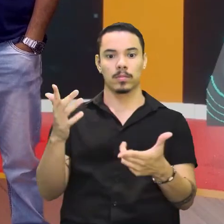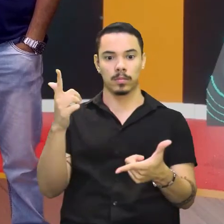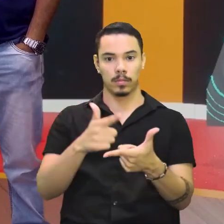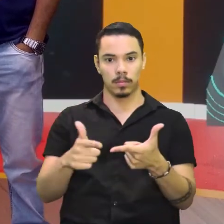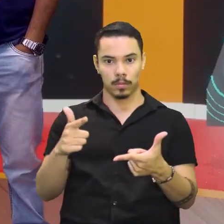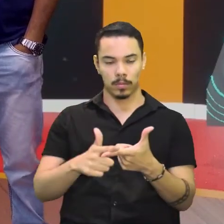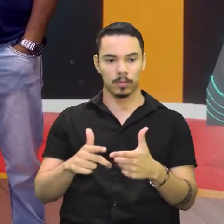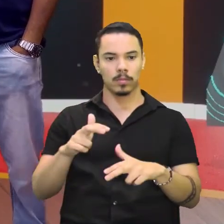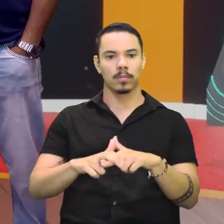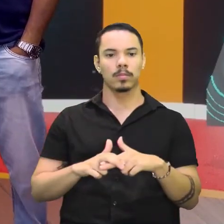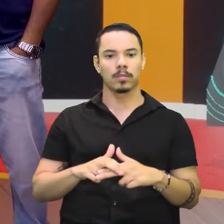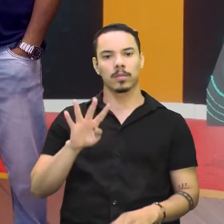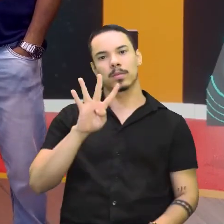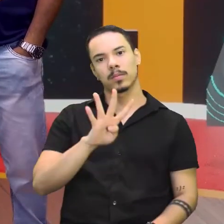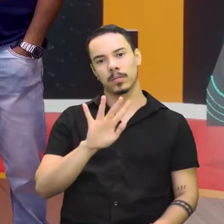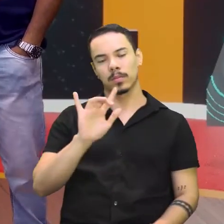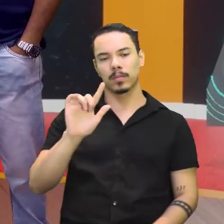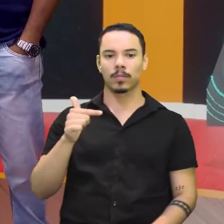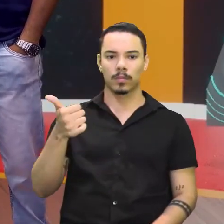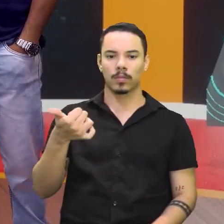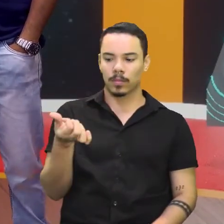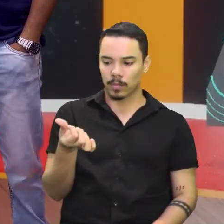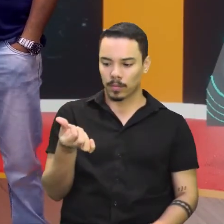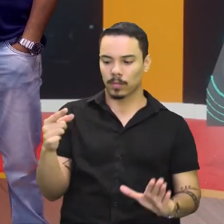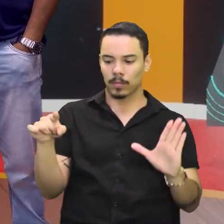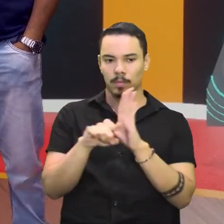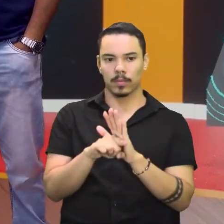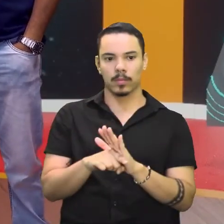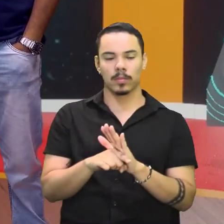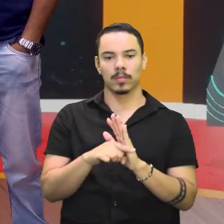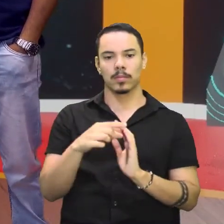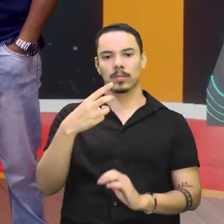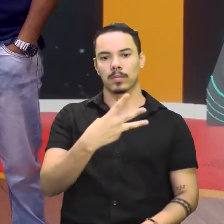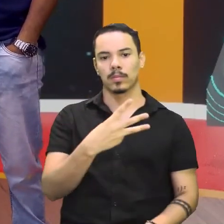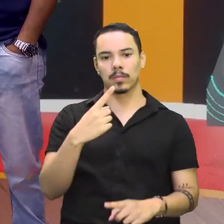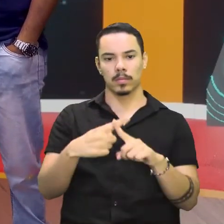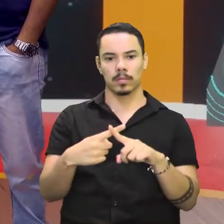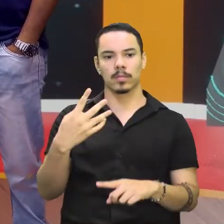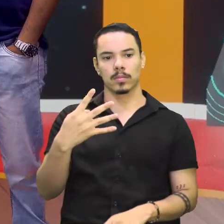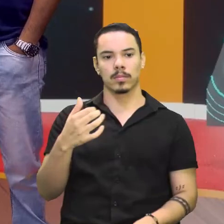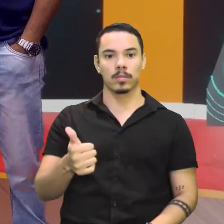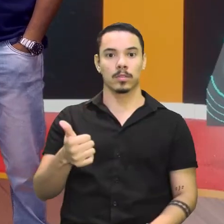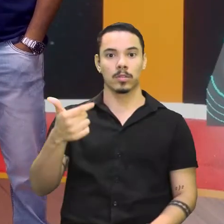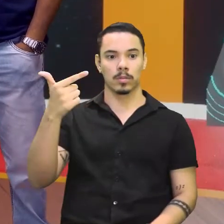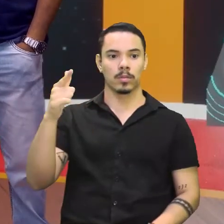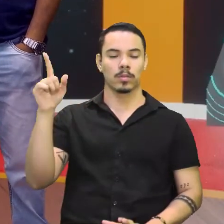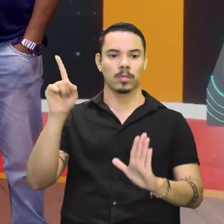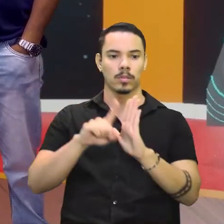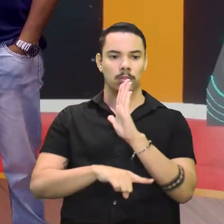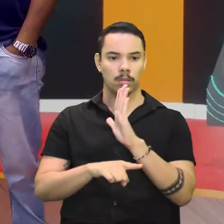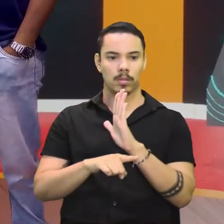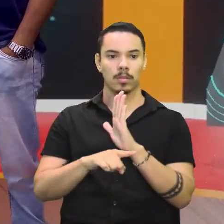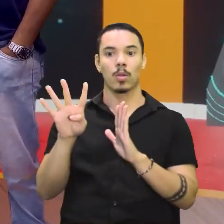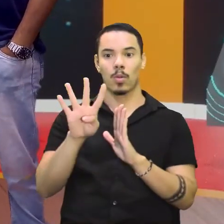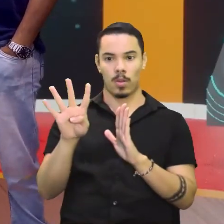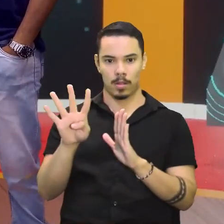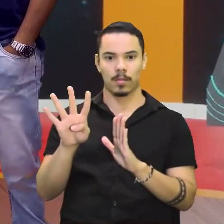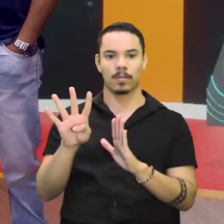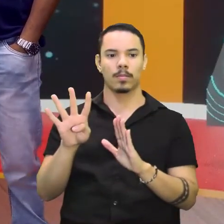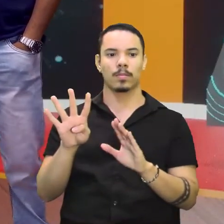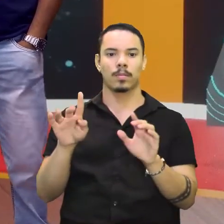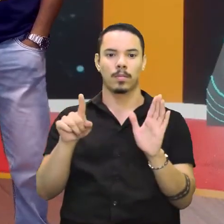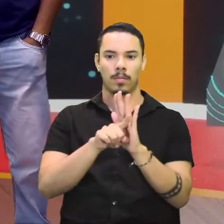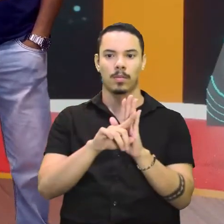fez 4 ao quadrado. 16, menos 3 vezes 4, 12. 16 tira 12, 4, né? 4